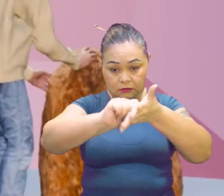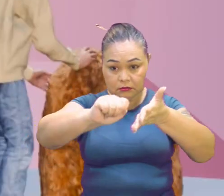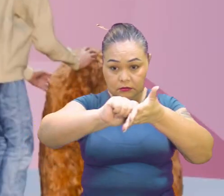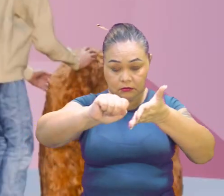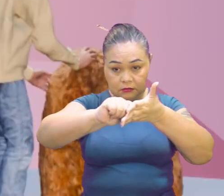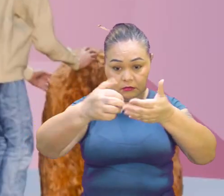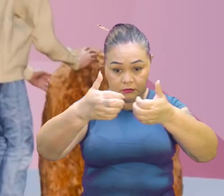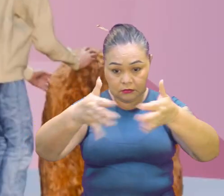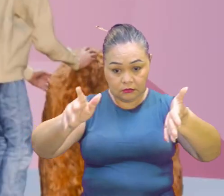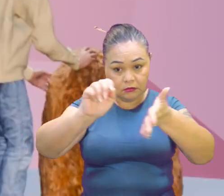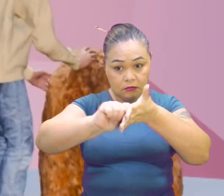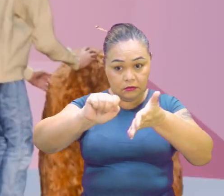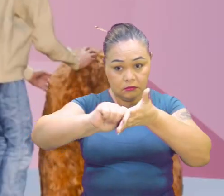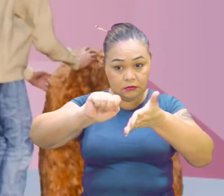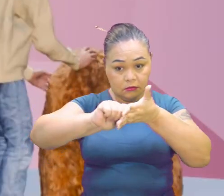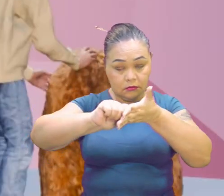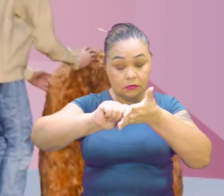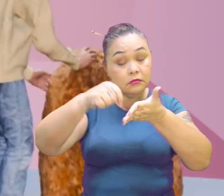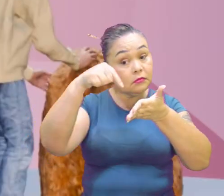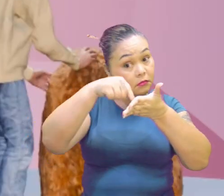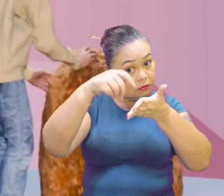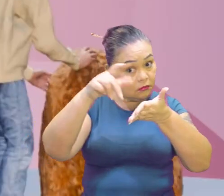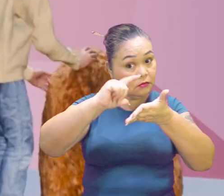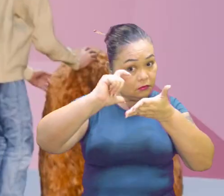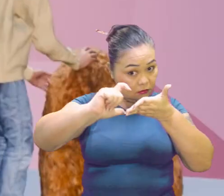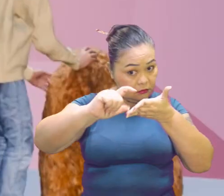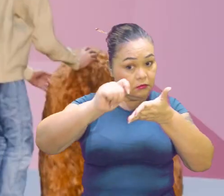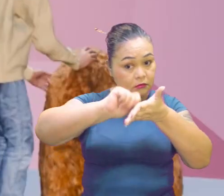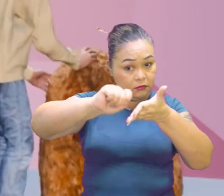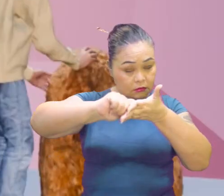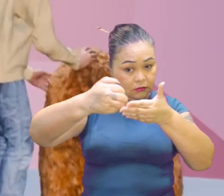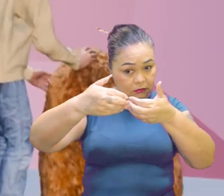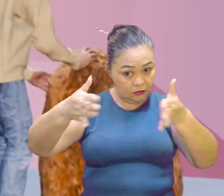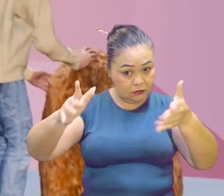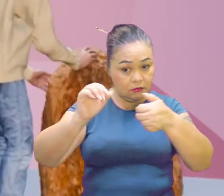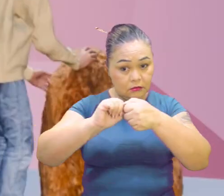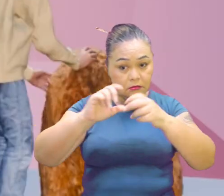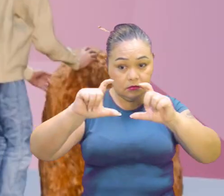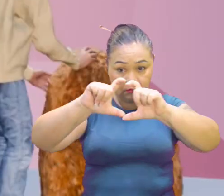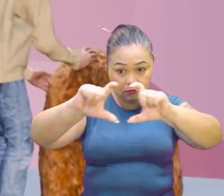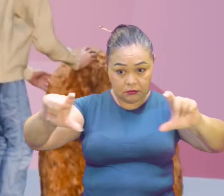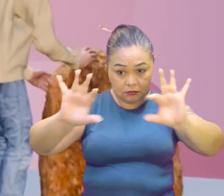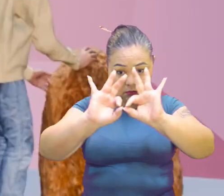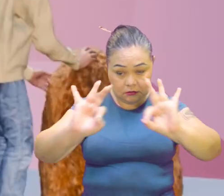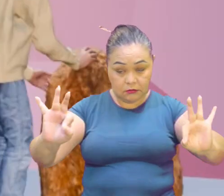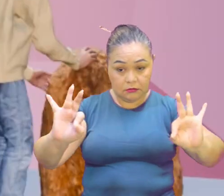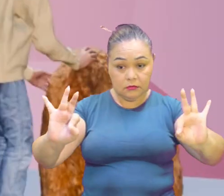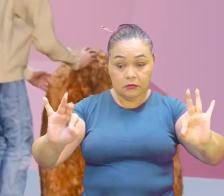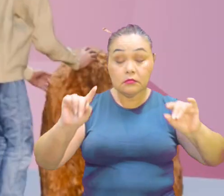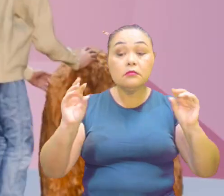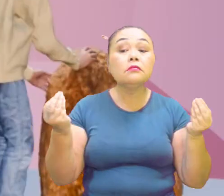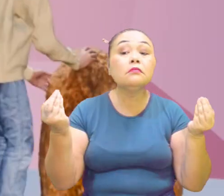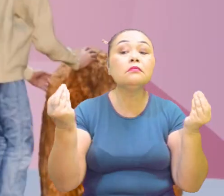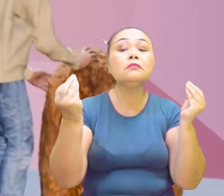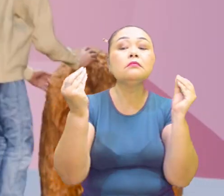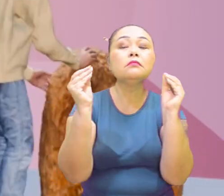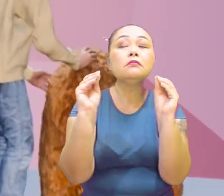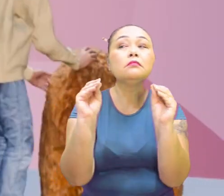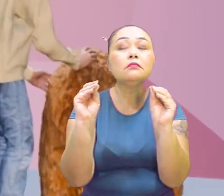né, na introdução, que lá na introdução, quando você faz o seu tópico frasal, já inclui